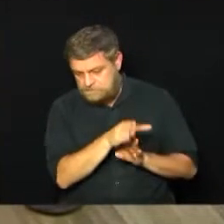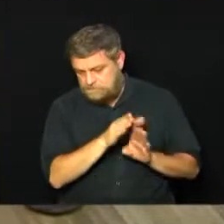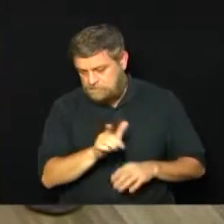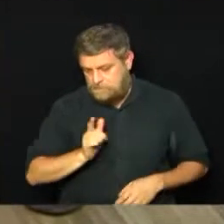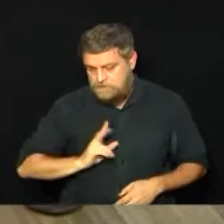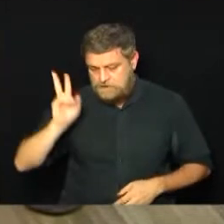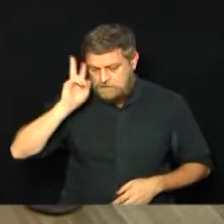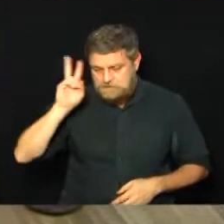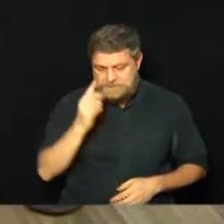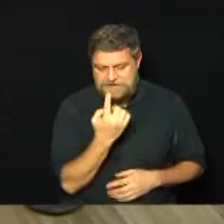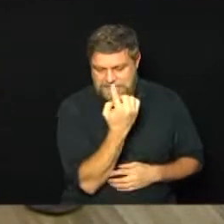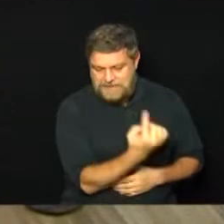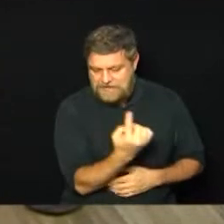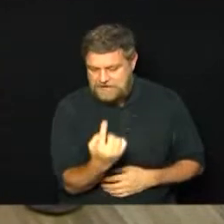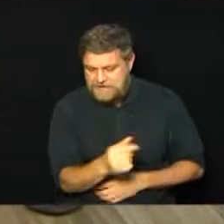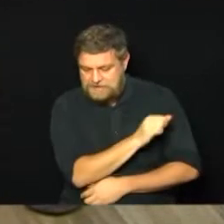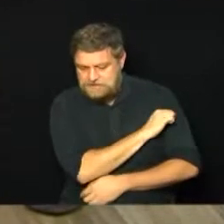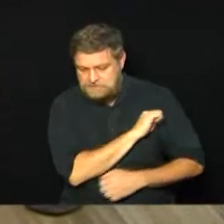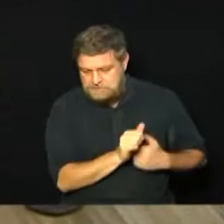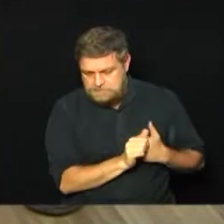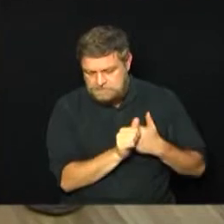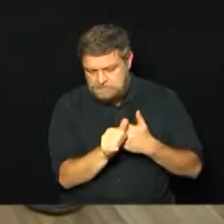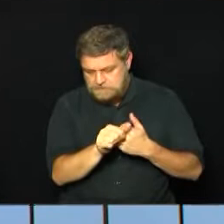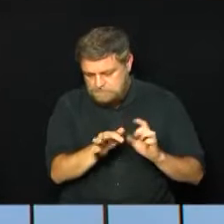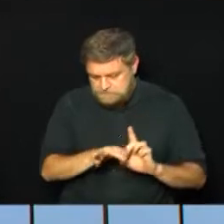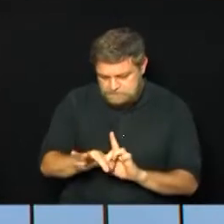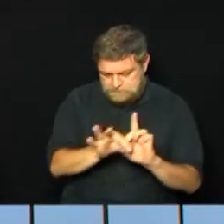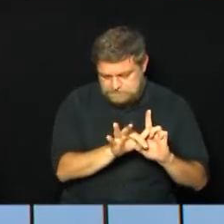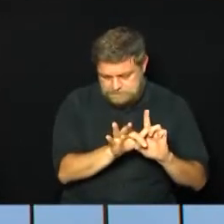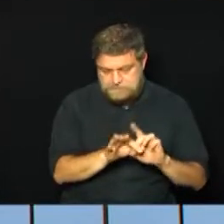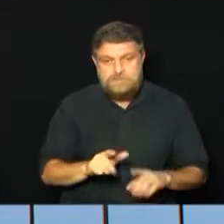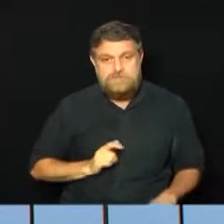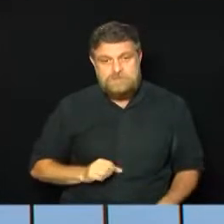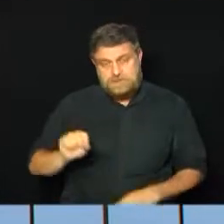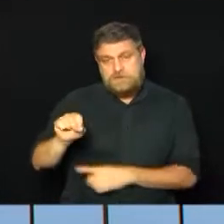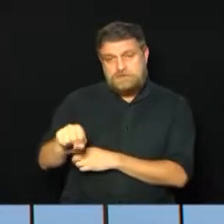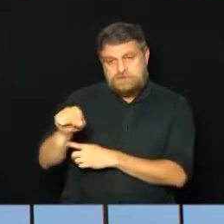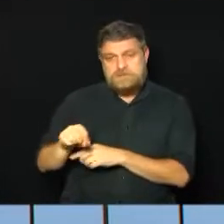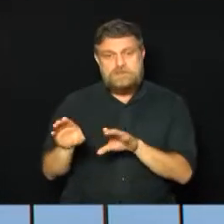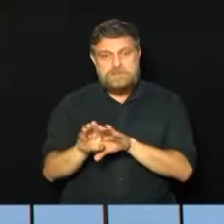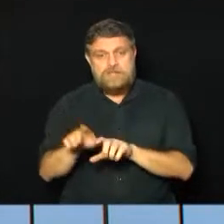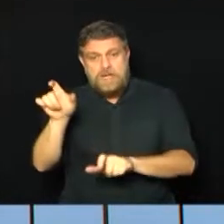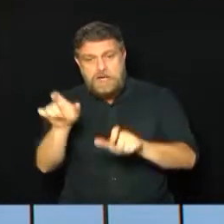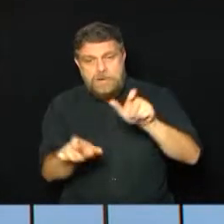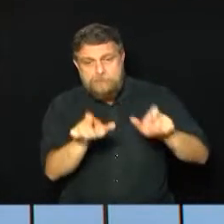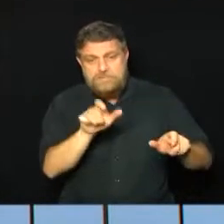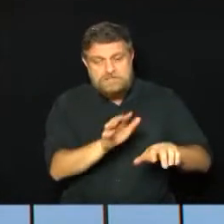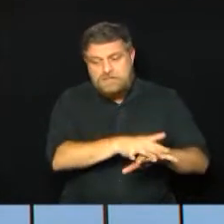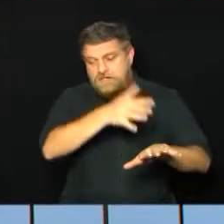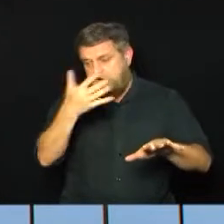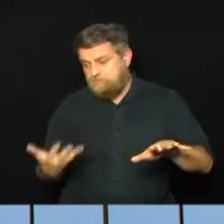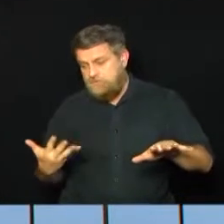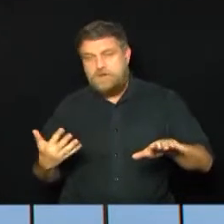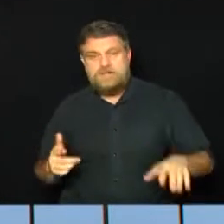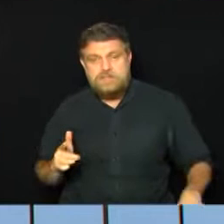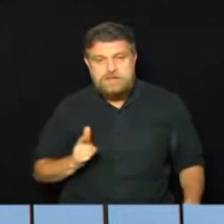cada estudante, para fazer esse acompanhamento? Com certeza. E também, às vezes, pessoas que são fora da escola. Né? A gente